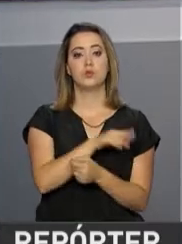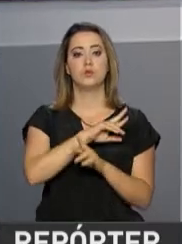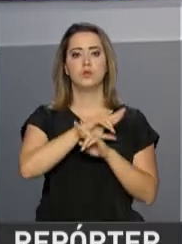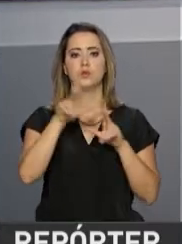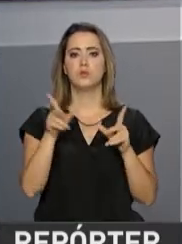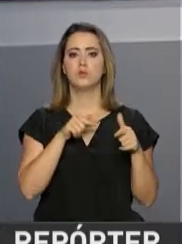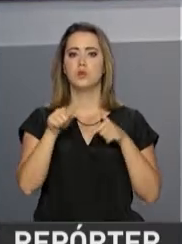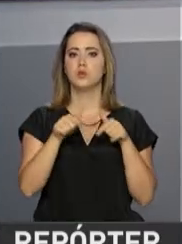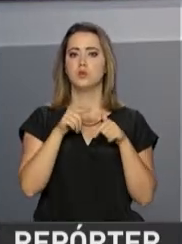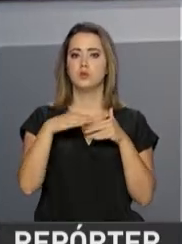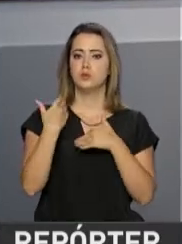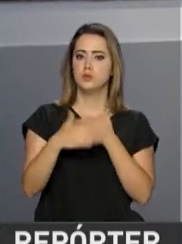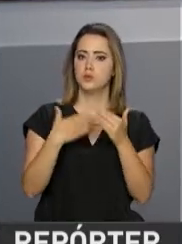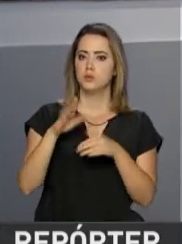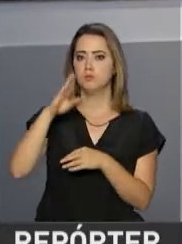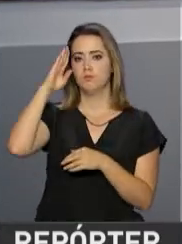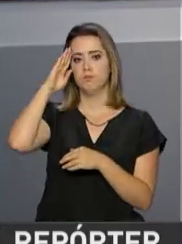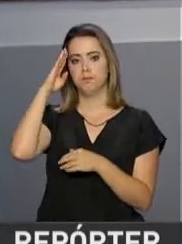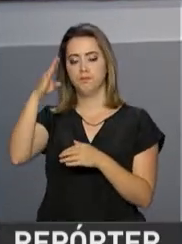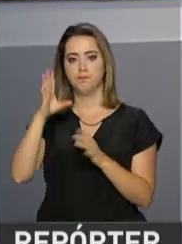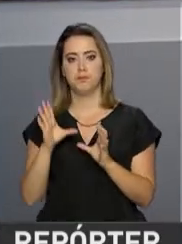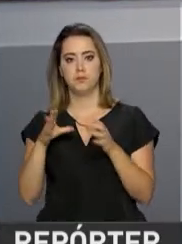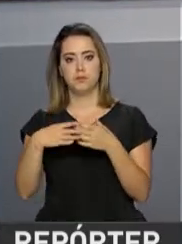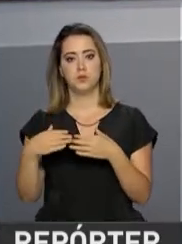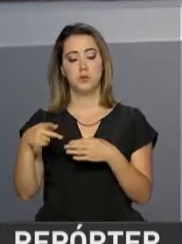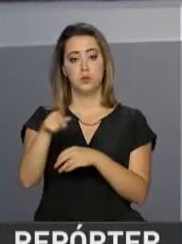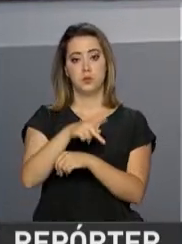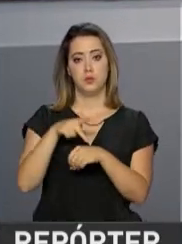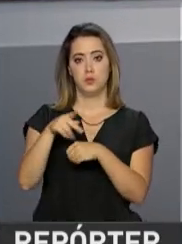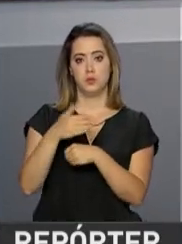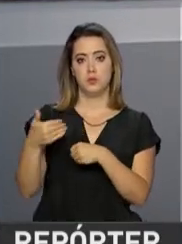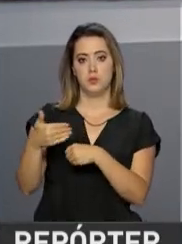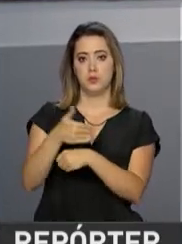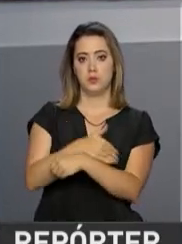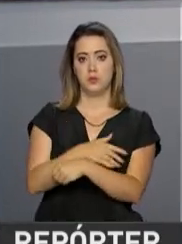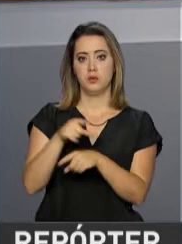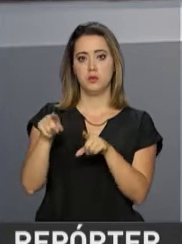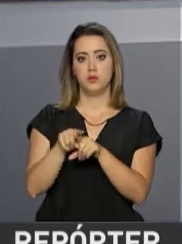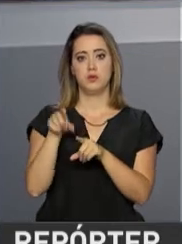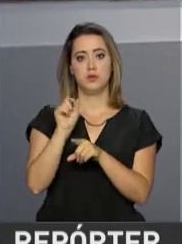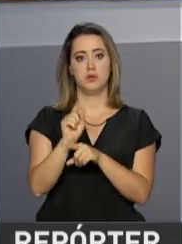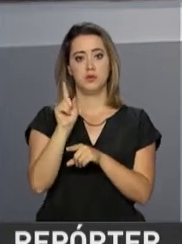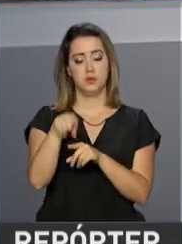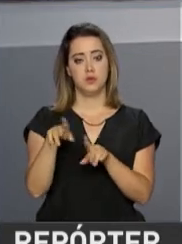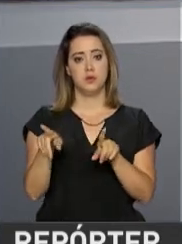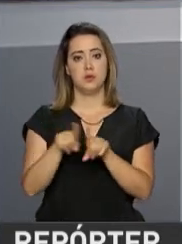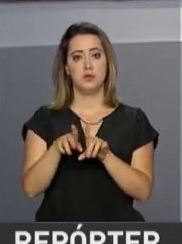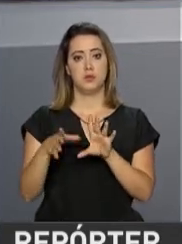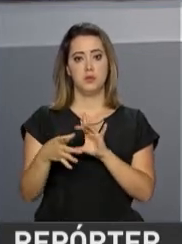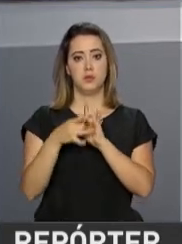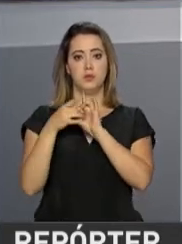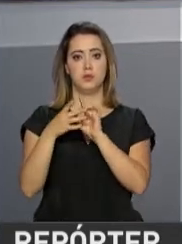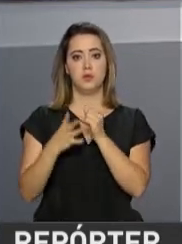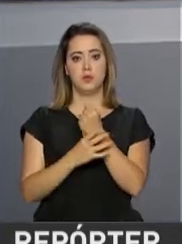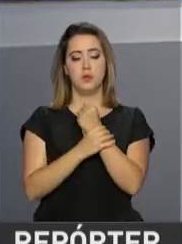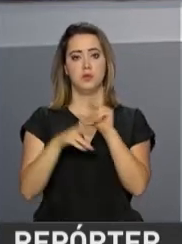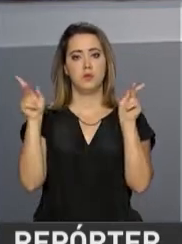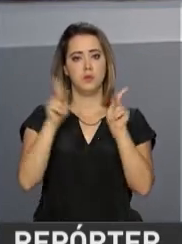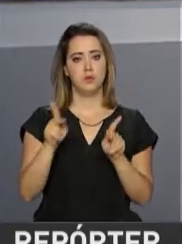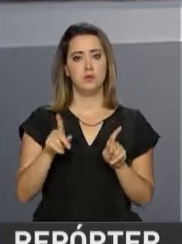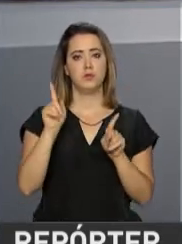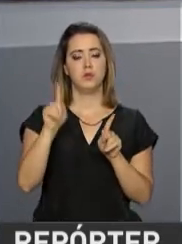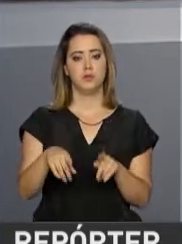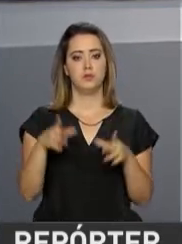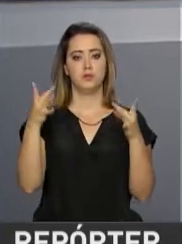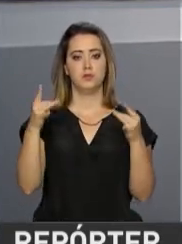diversas operações desenvolvidas pelas forças armadas nas fronteiras do país que também integra a operação segurança e paz foram